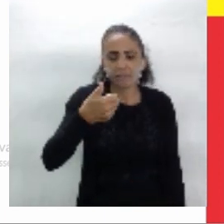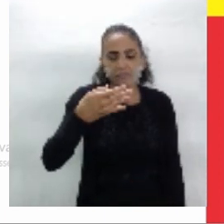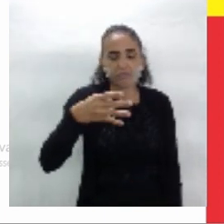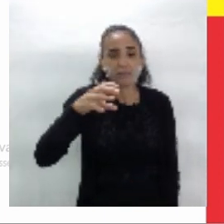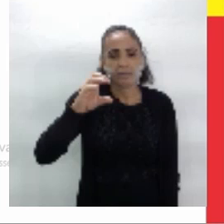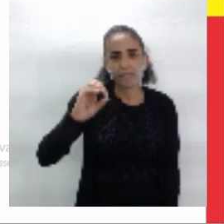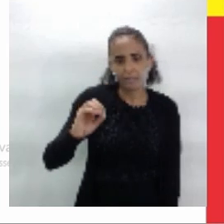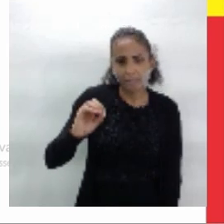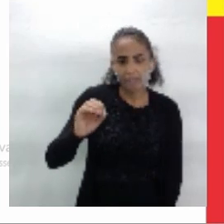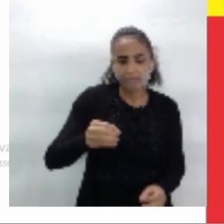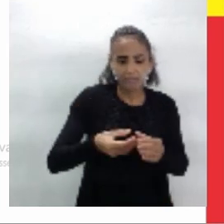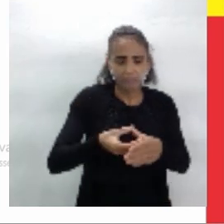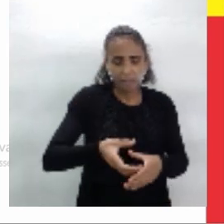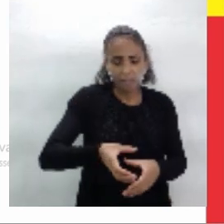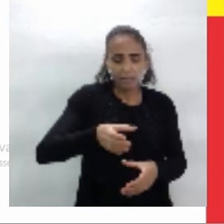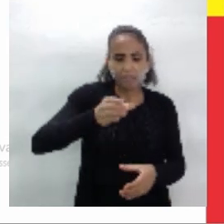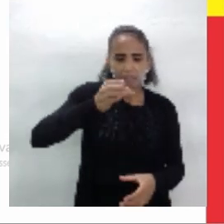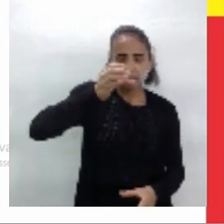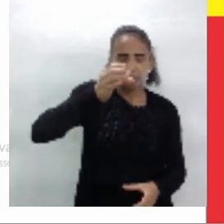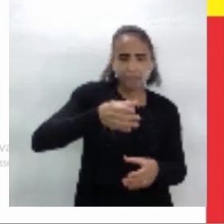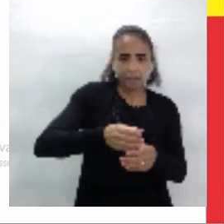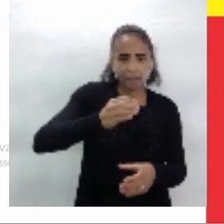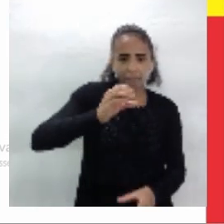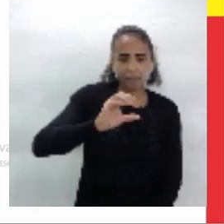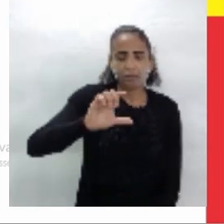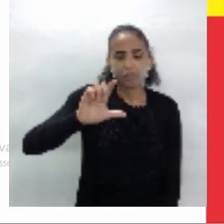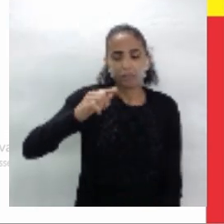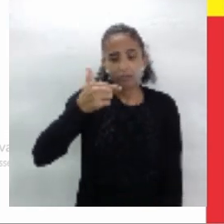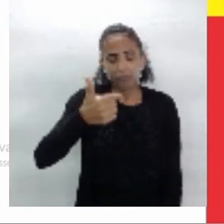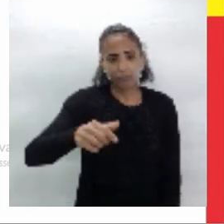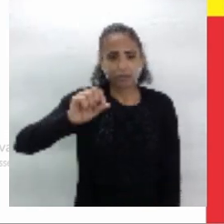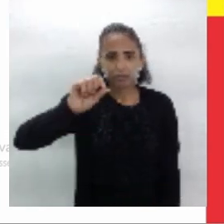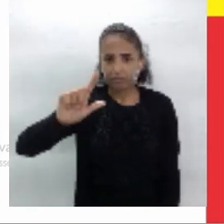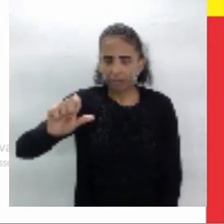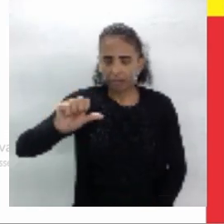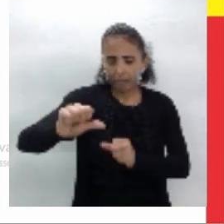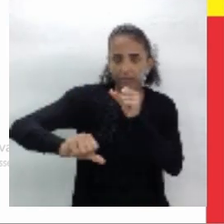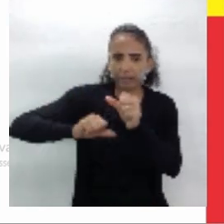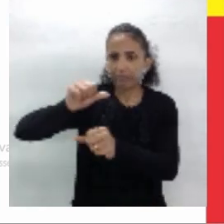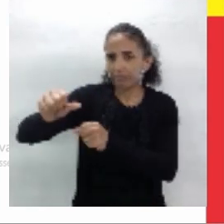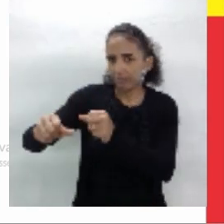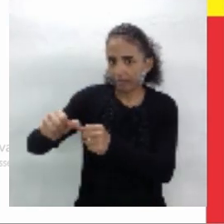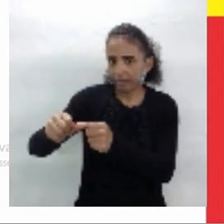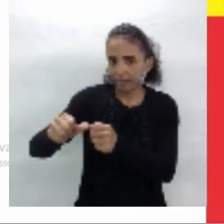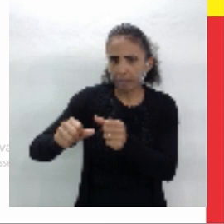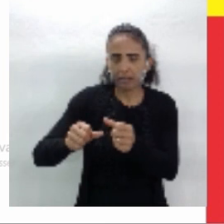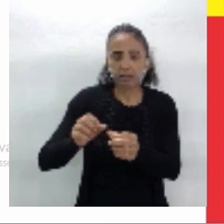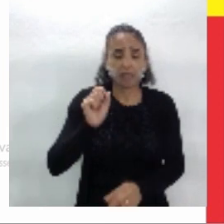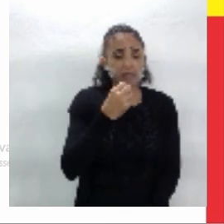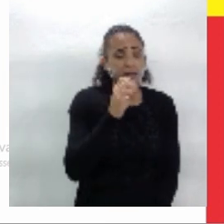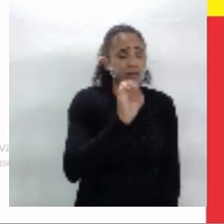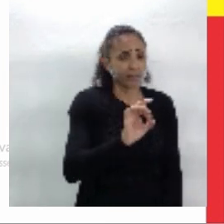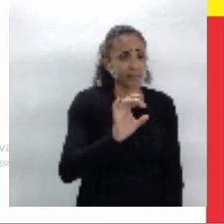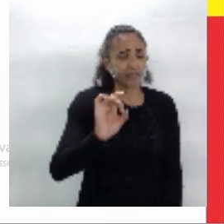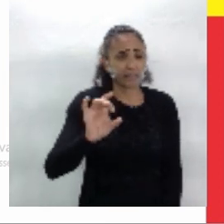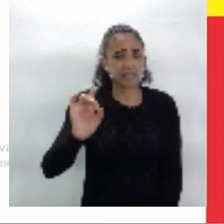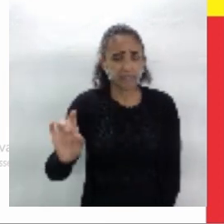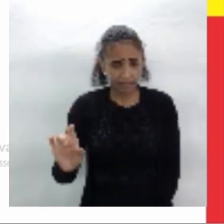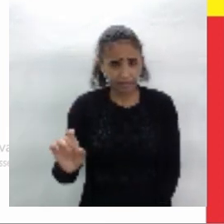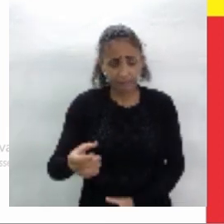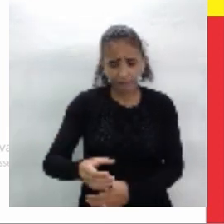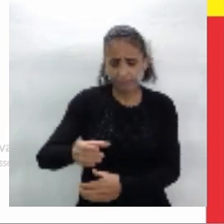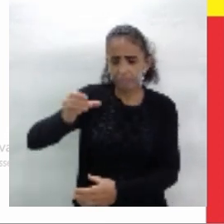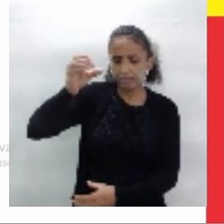garrafas PET de 2 litros cheias para que consiga trocar uma cadeira e que cada garrafa cabe em média